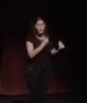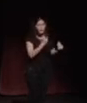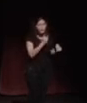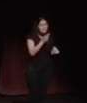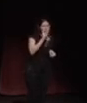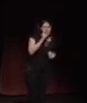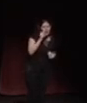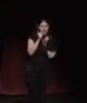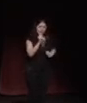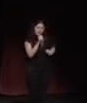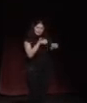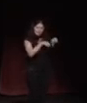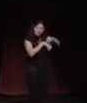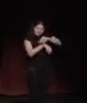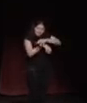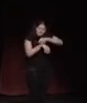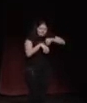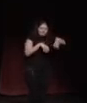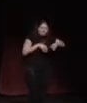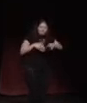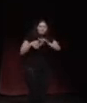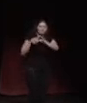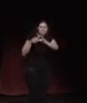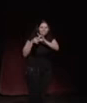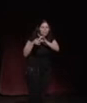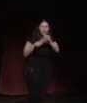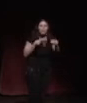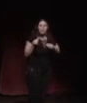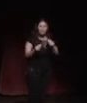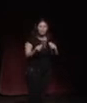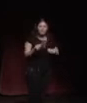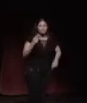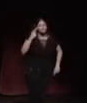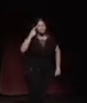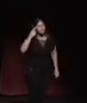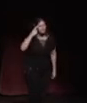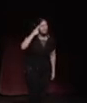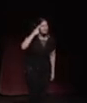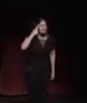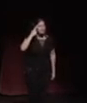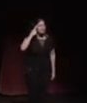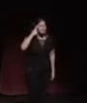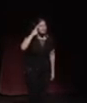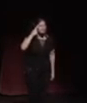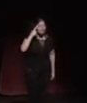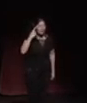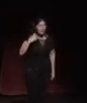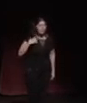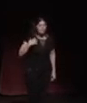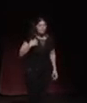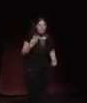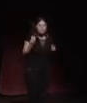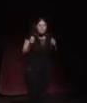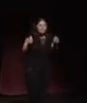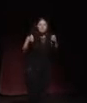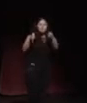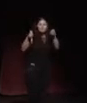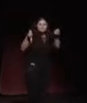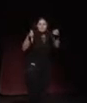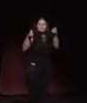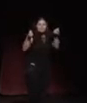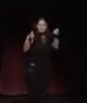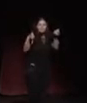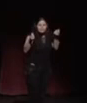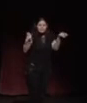eu penso que algo que pode resultar muito rico é isso de pensar como, nos pensarmos como espelhos